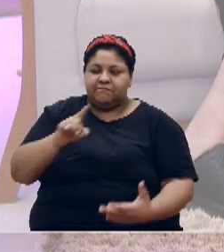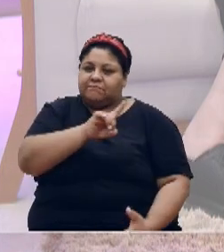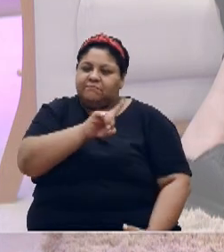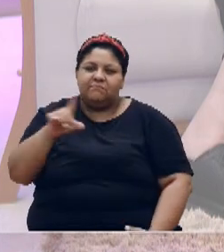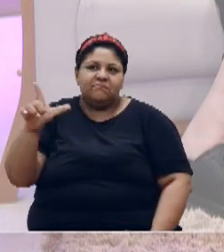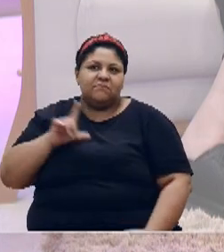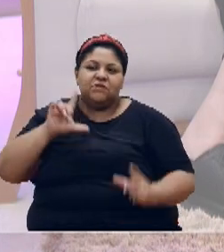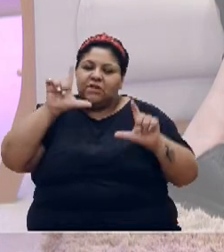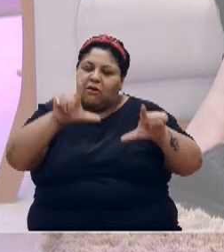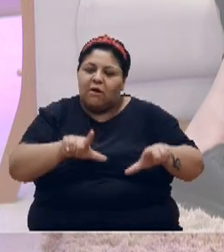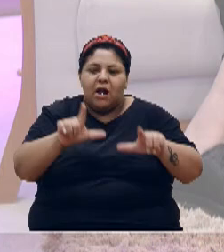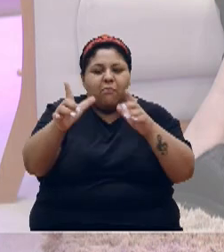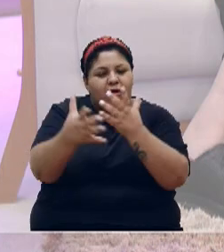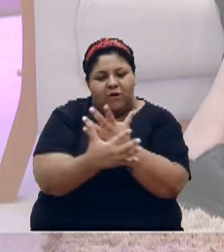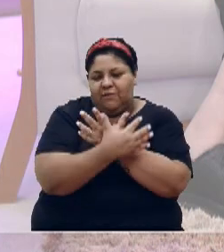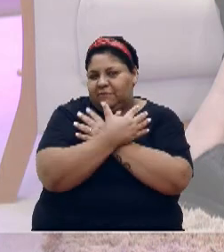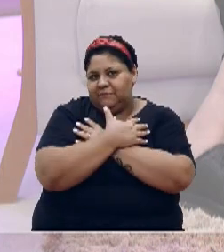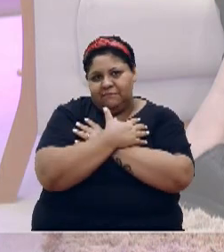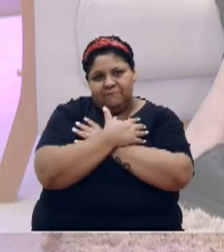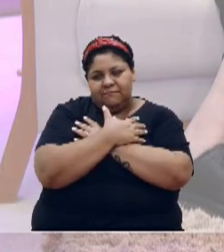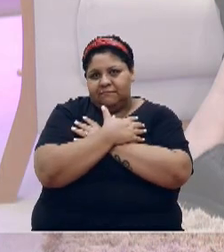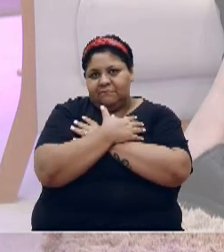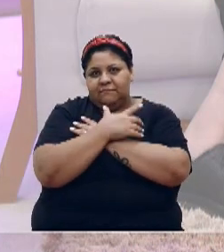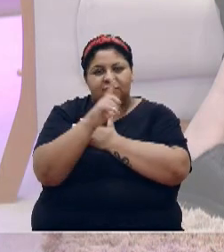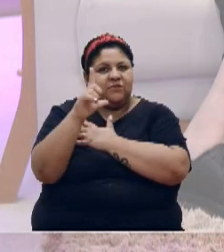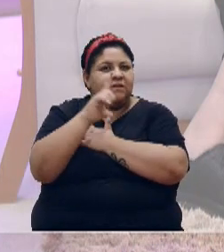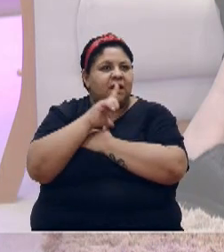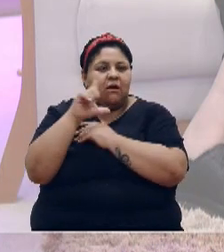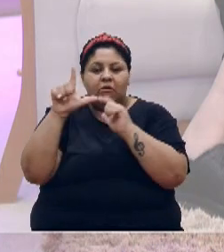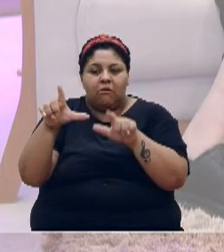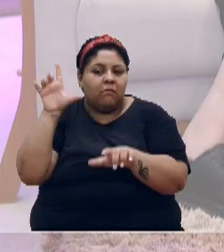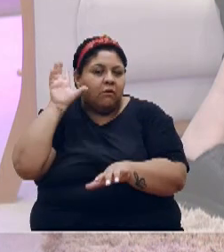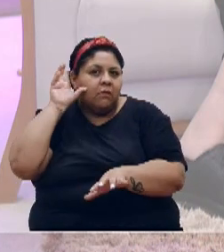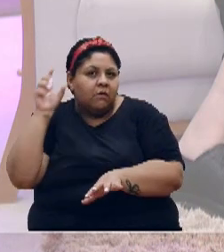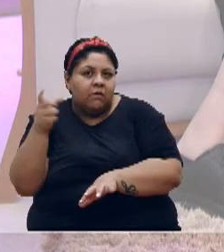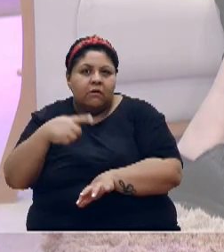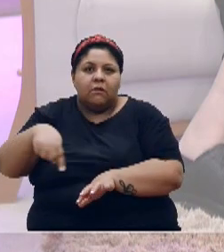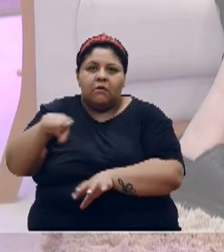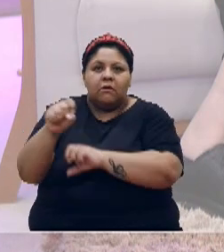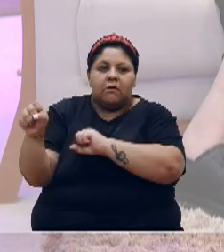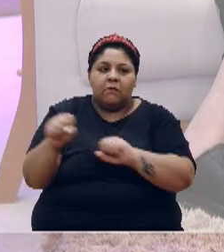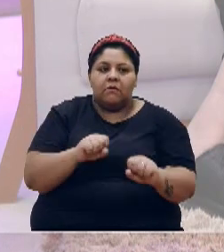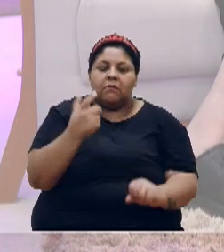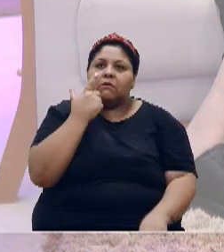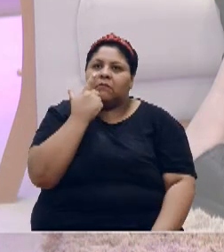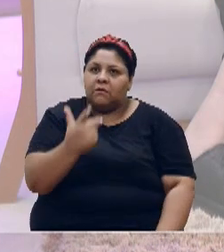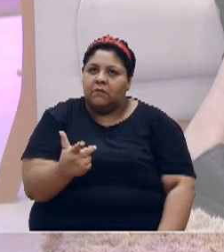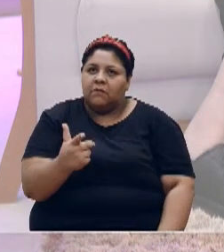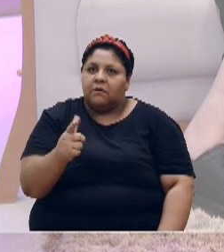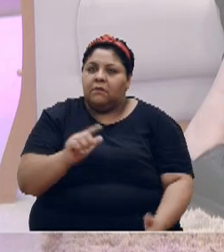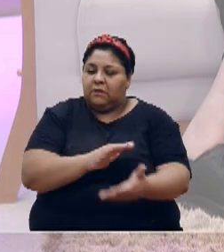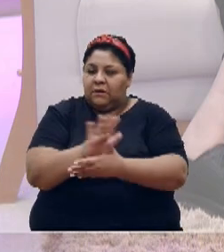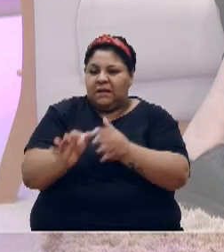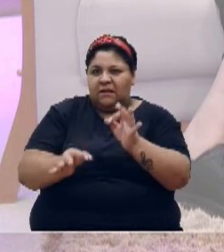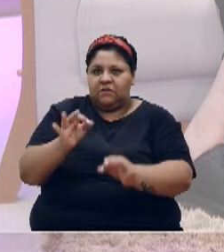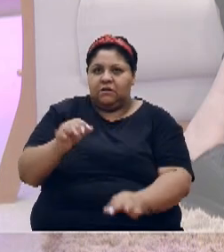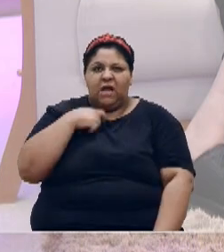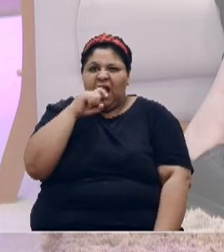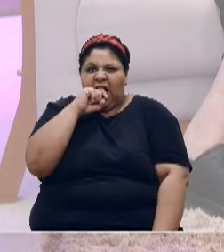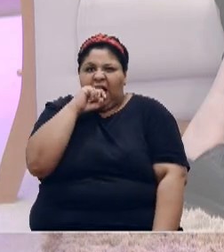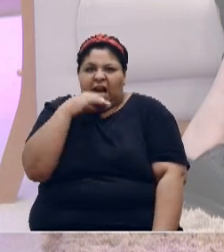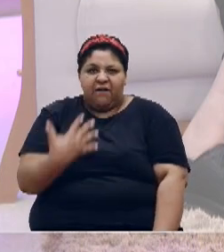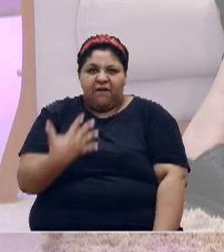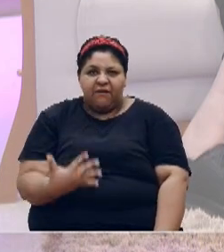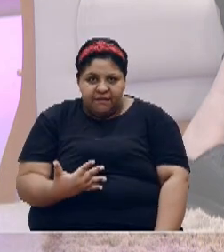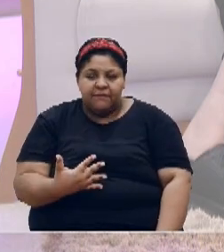para acolhimento, não há espaço para escuta, não há espaço pra gente poder falar sem julgamento. Tô com inveja, né?